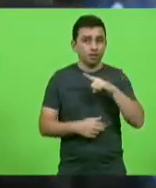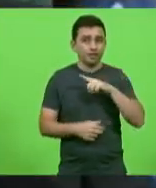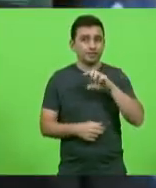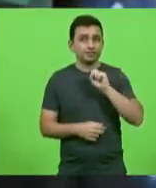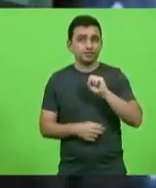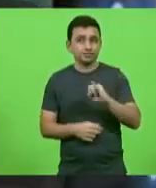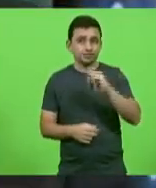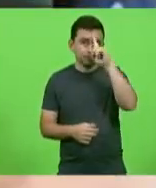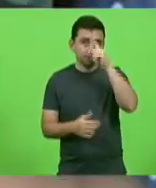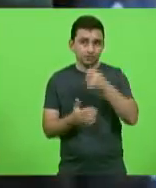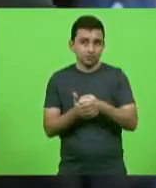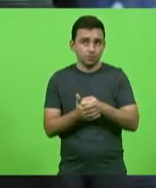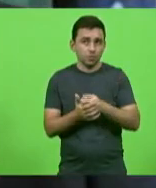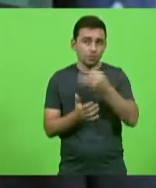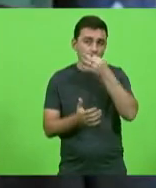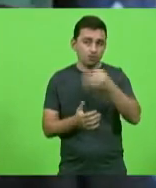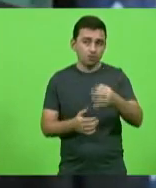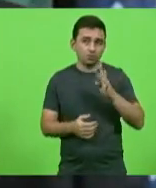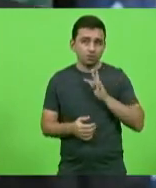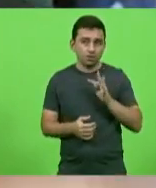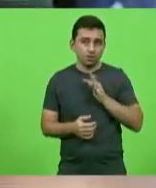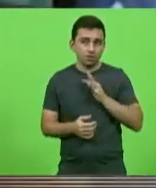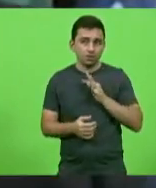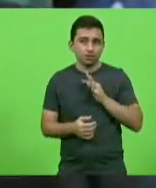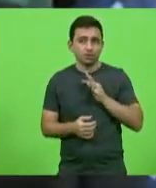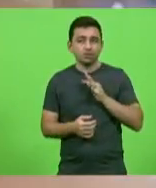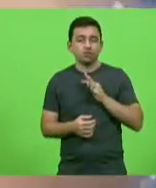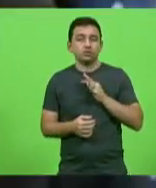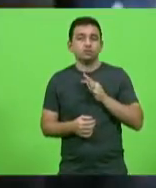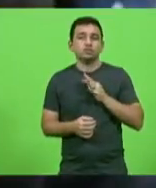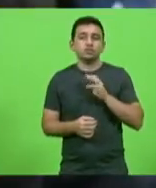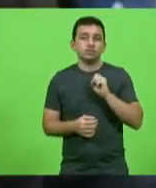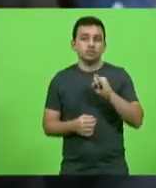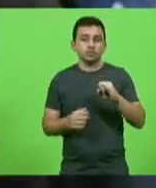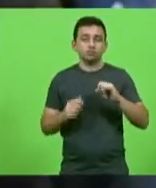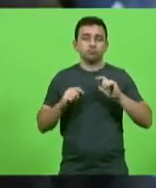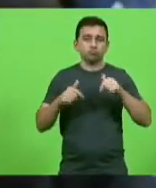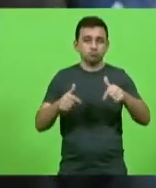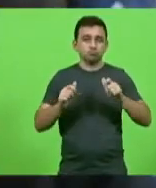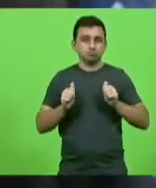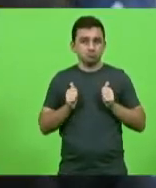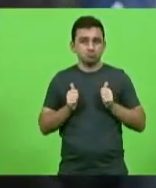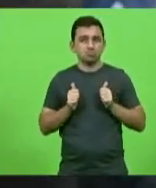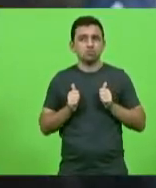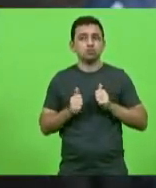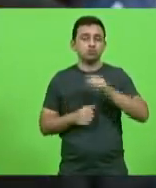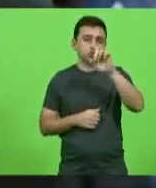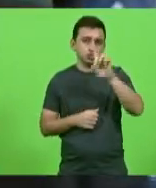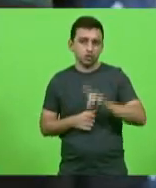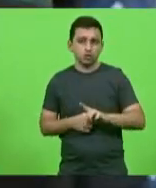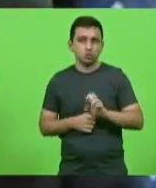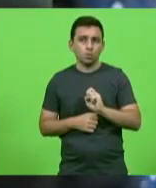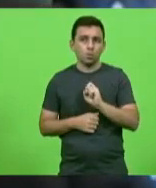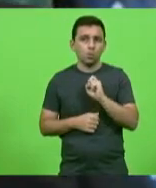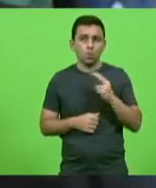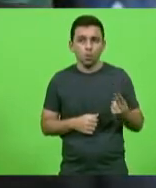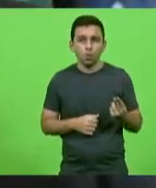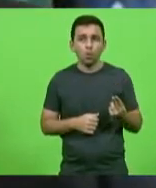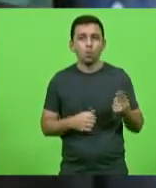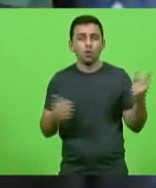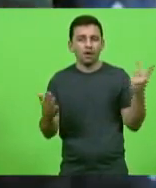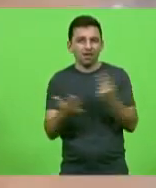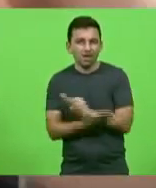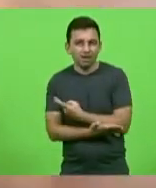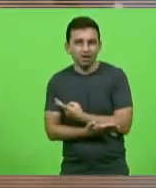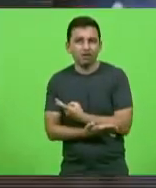e o for desses dois opiniões técnicas de agir ou se obter um vão direito ou eventual ou